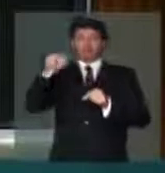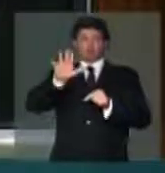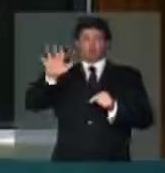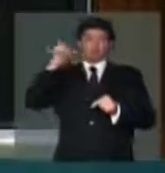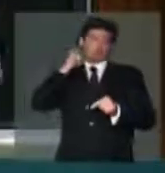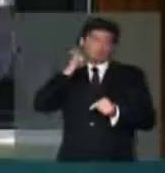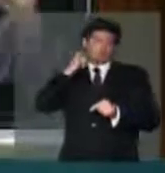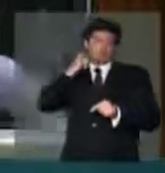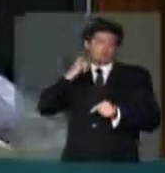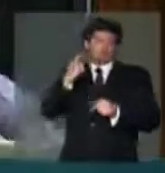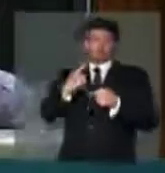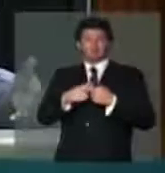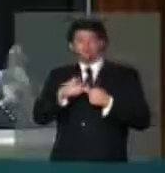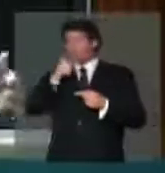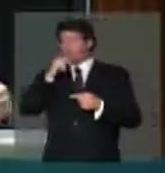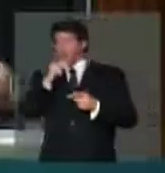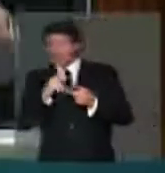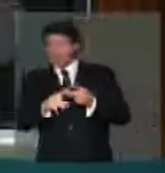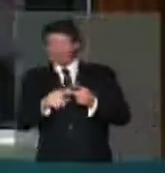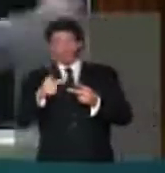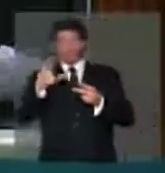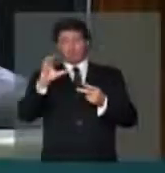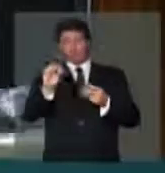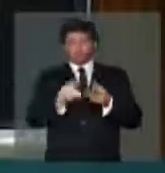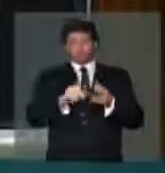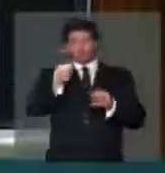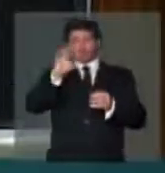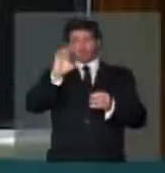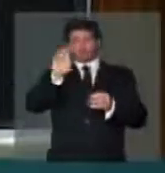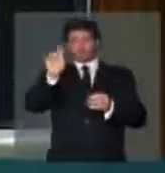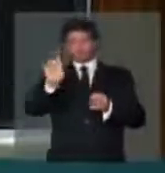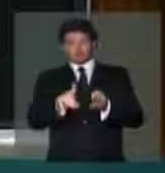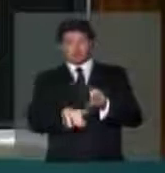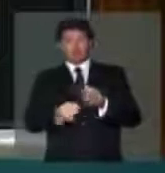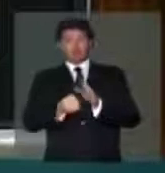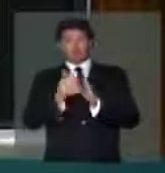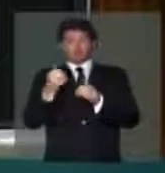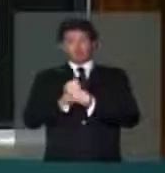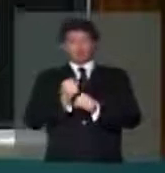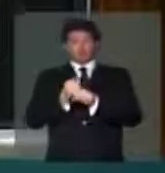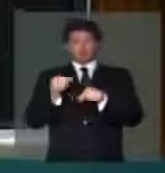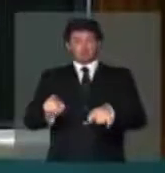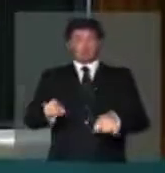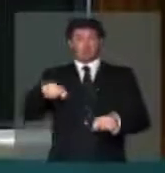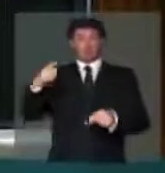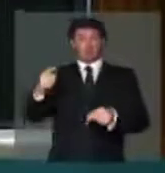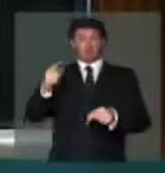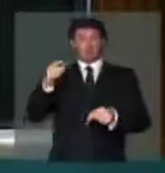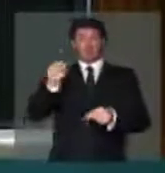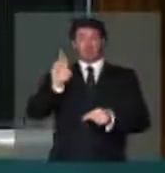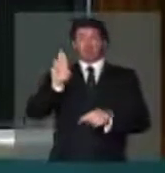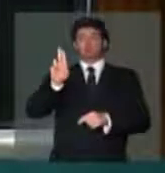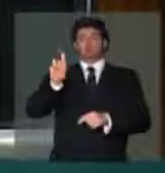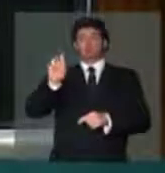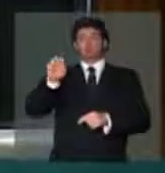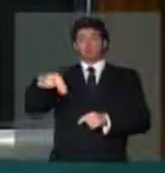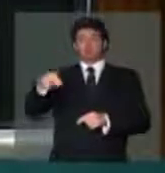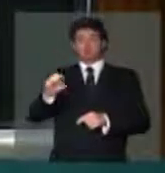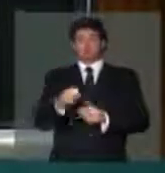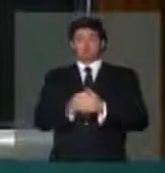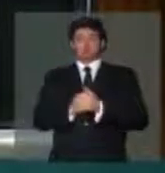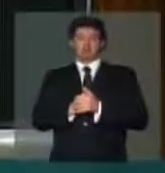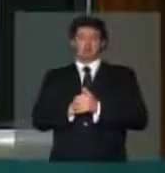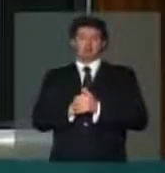água de poços, de açudes, construiu muitos açudes, Depois a Sudene. A Sudene foi